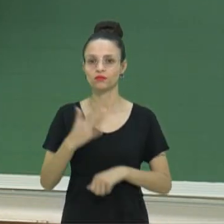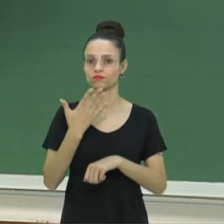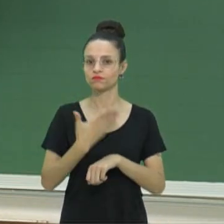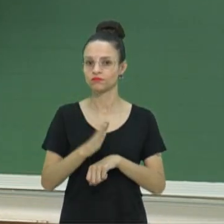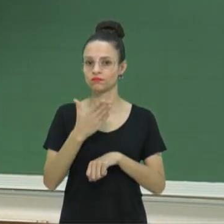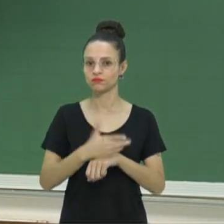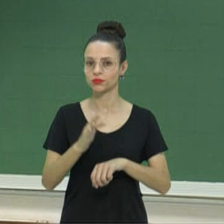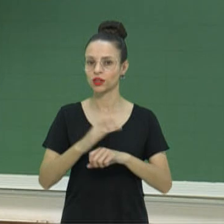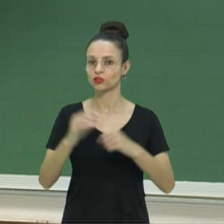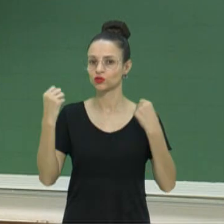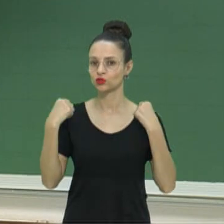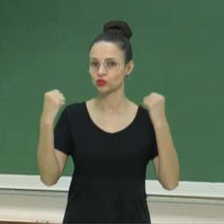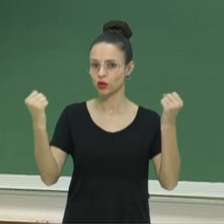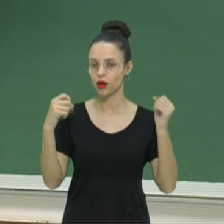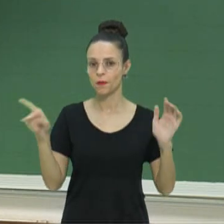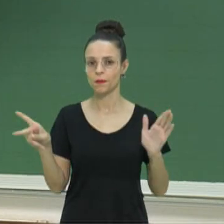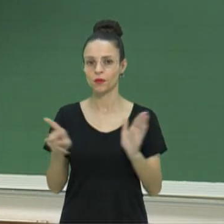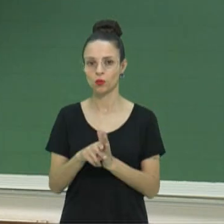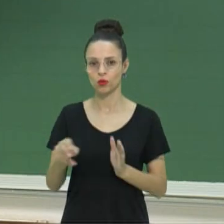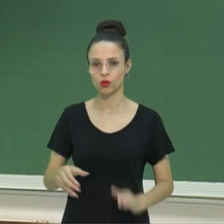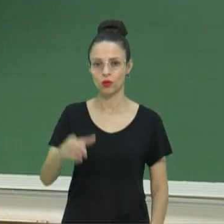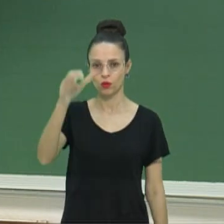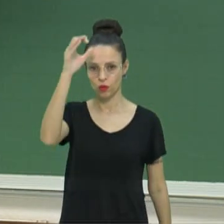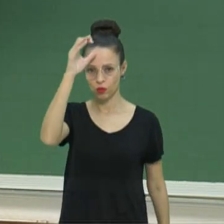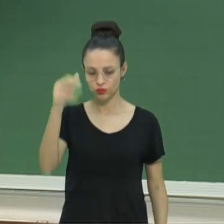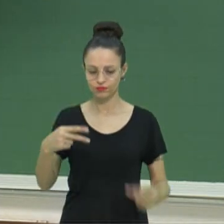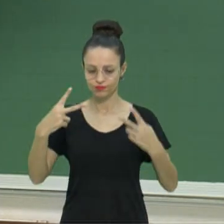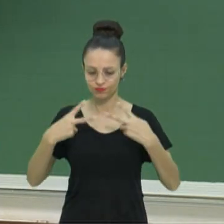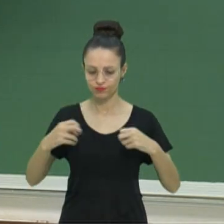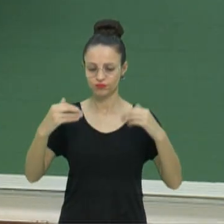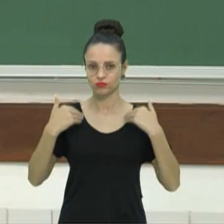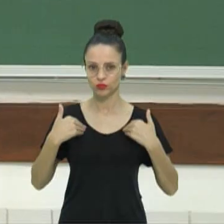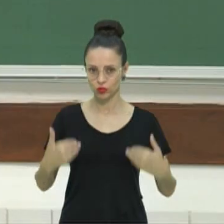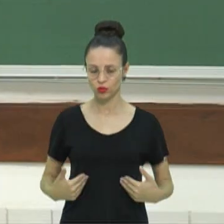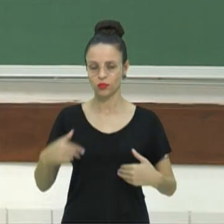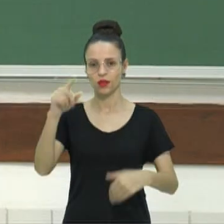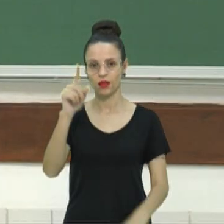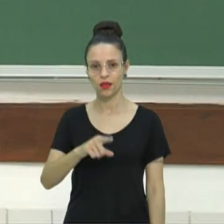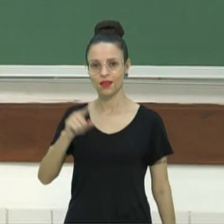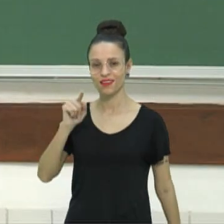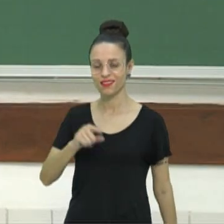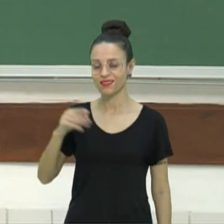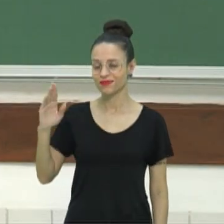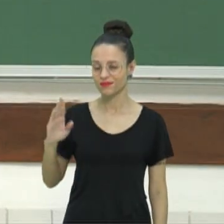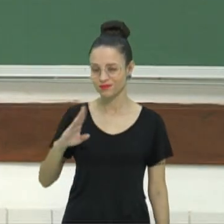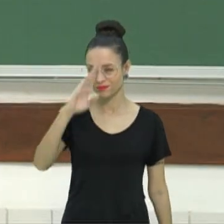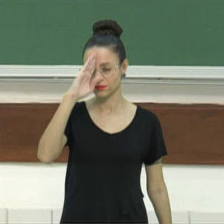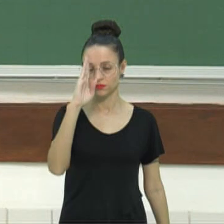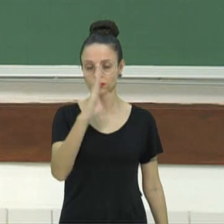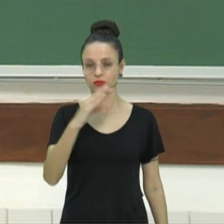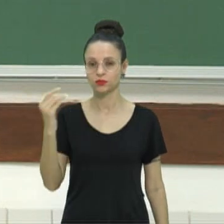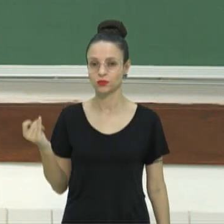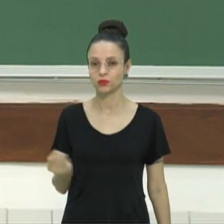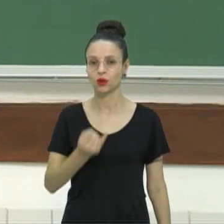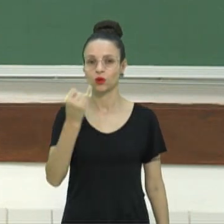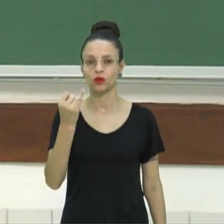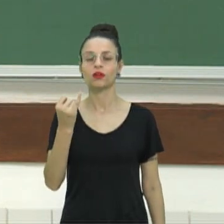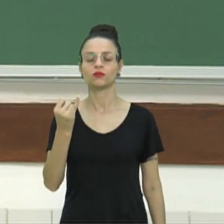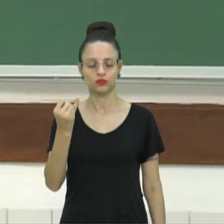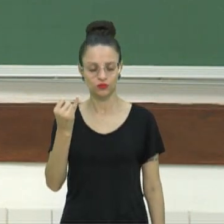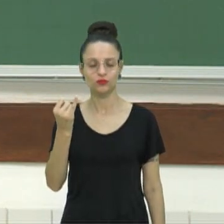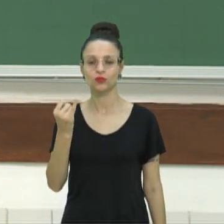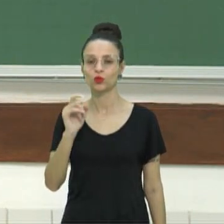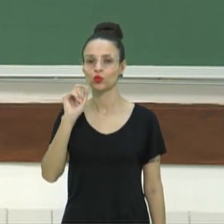práticas das ginásticas de conscientização corporal. Então, esse elemento é fundamental, ele é muito trabalhado, ele é